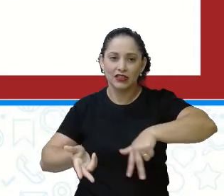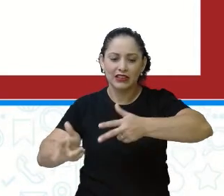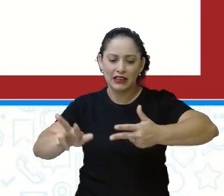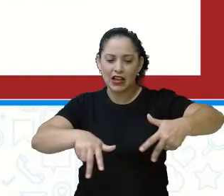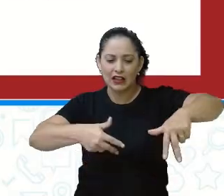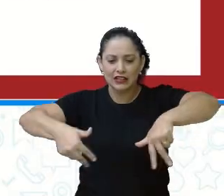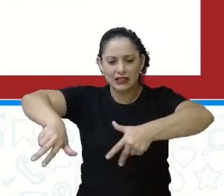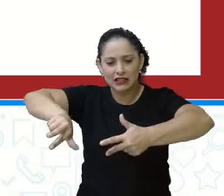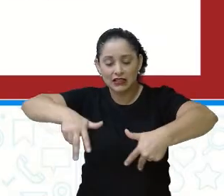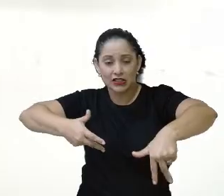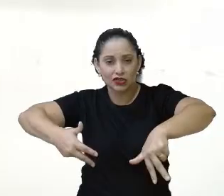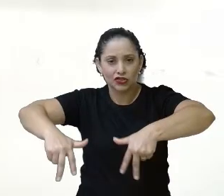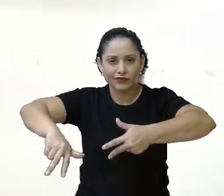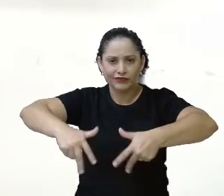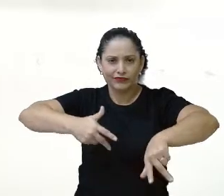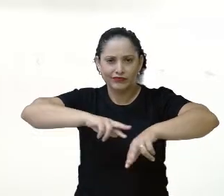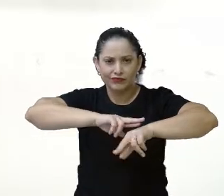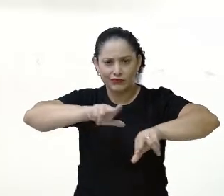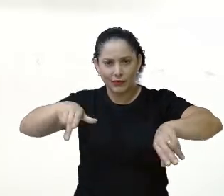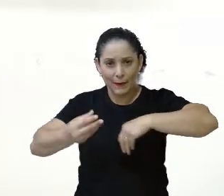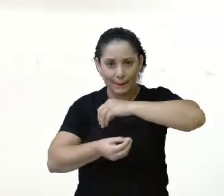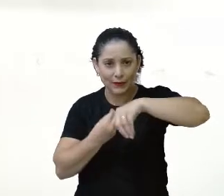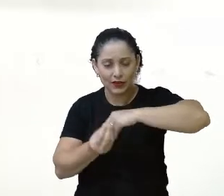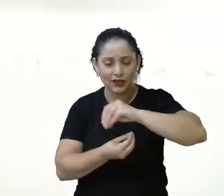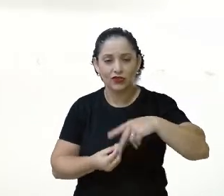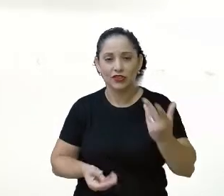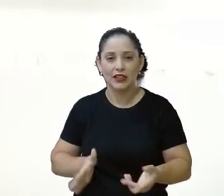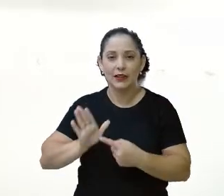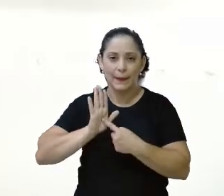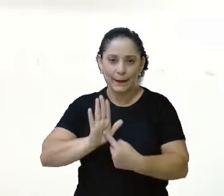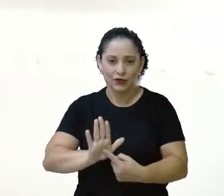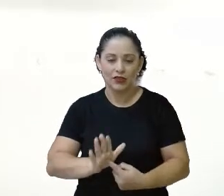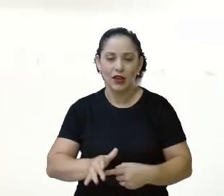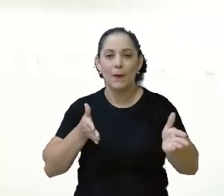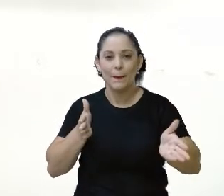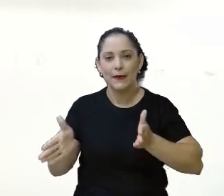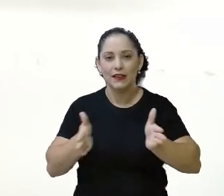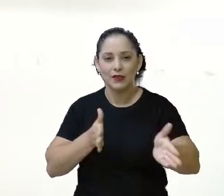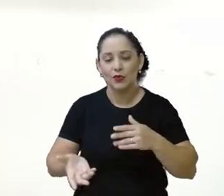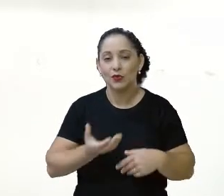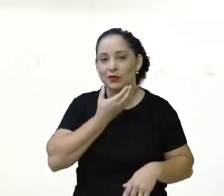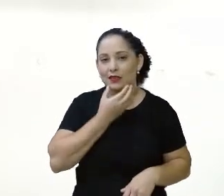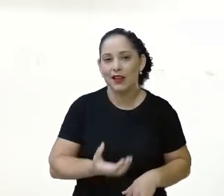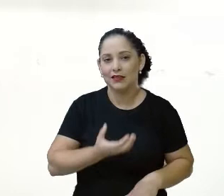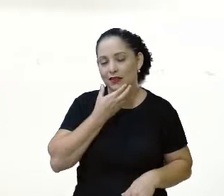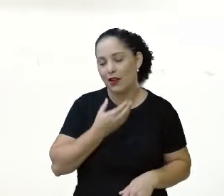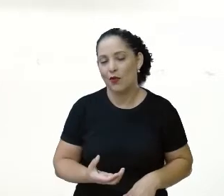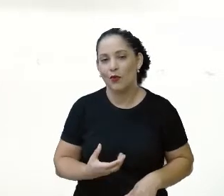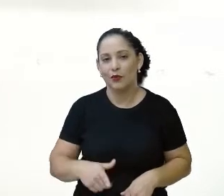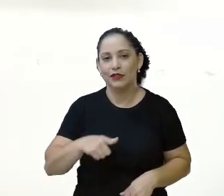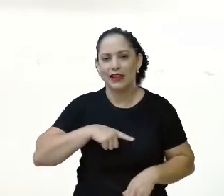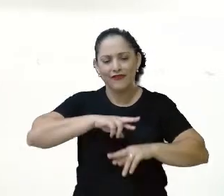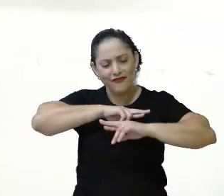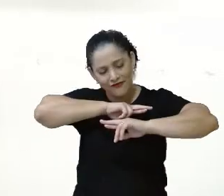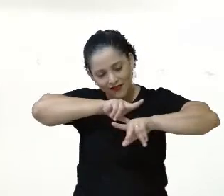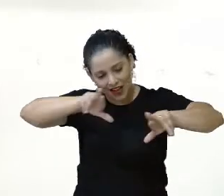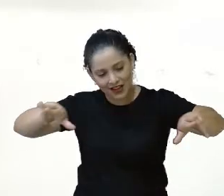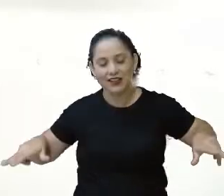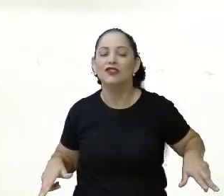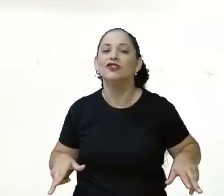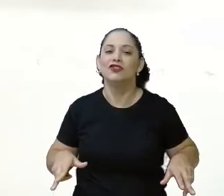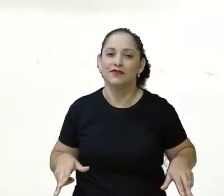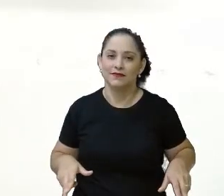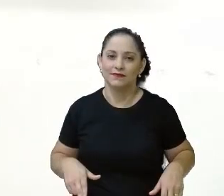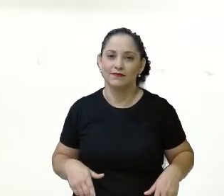abrilhantam este período do ciclo natalino. Então, tem várias apresentações por